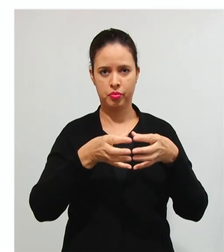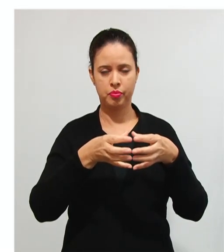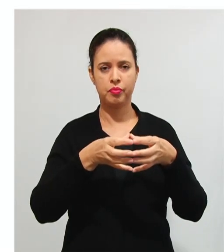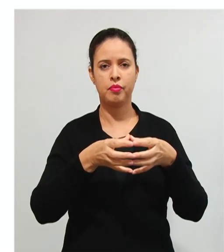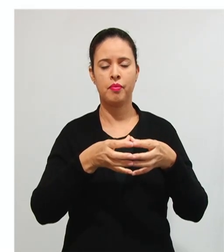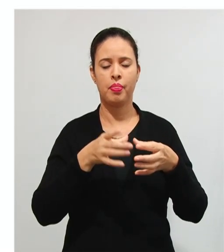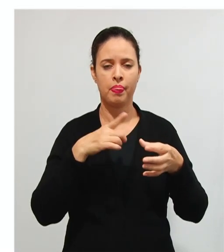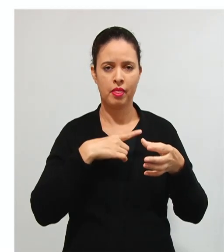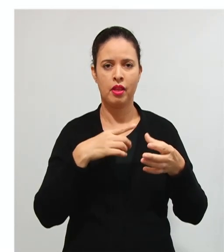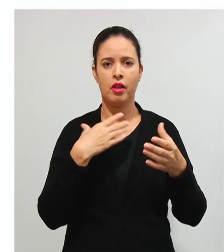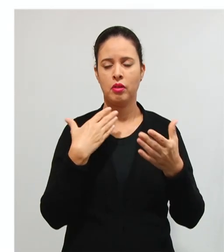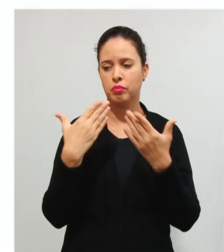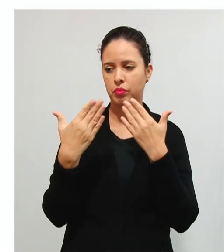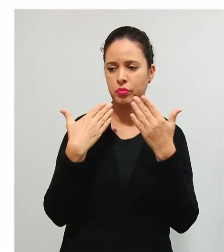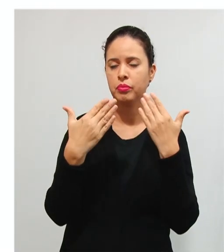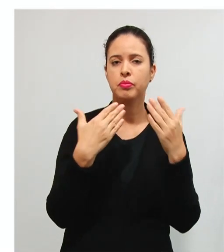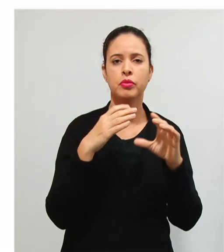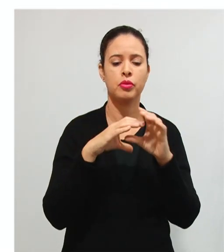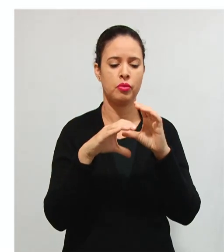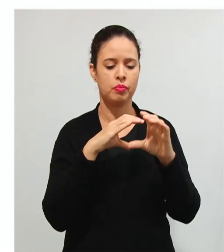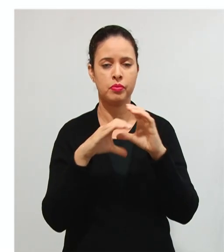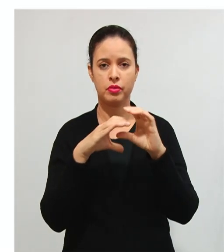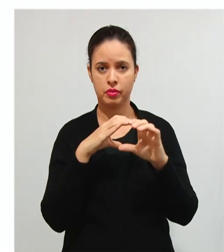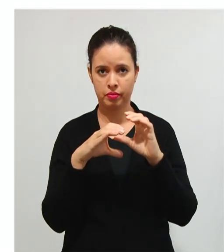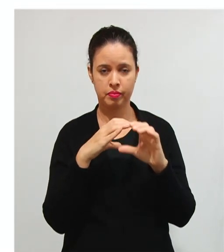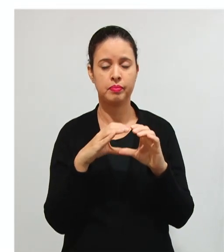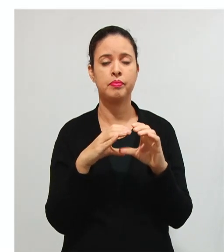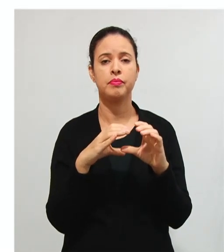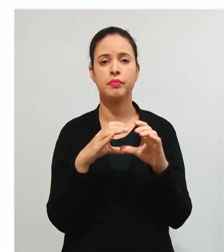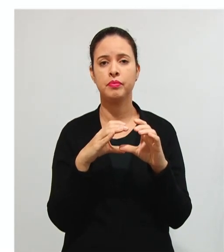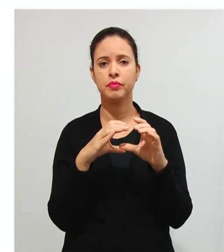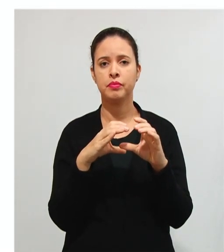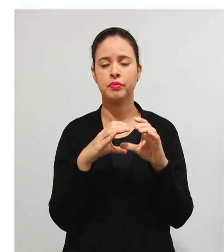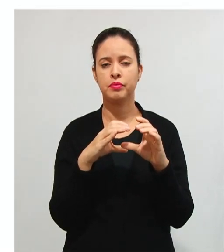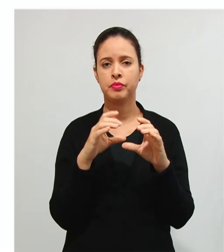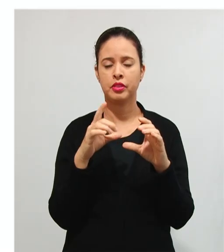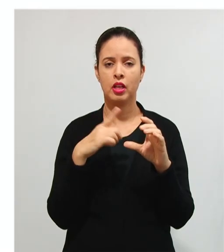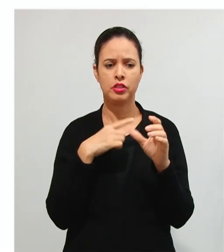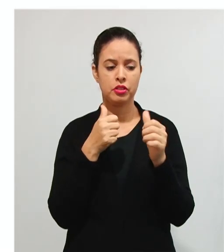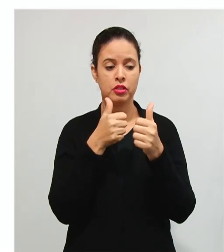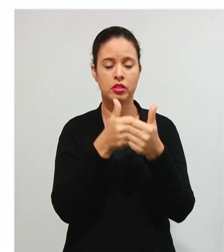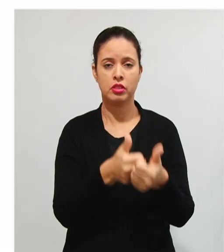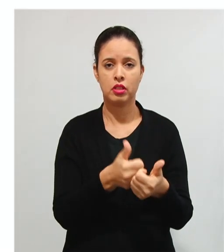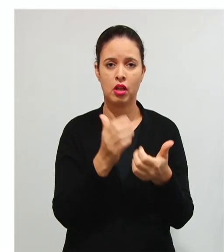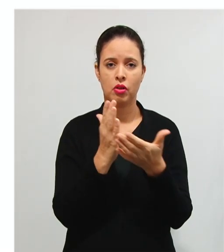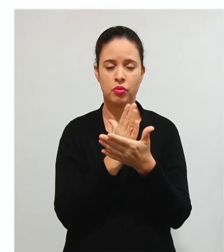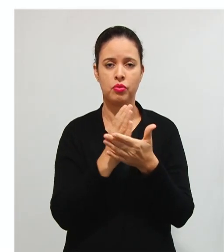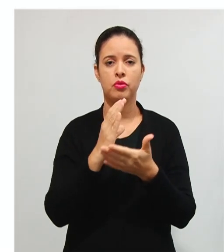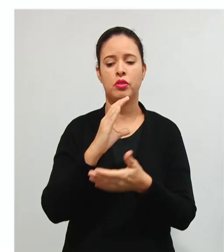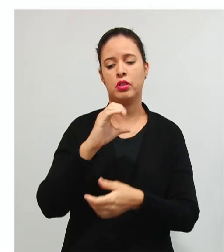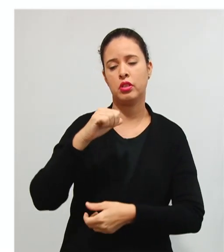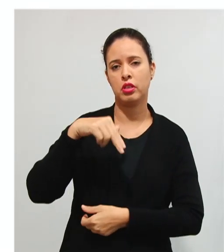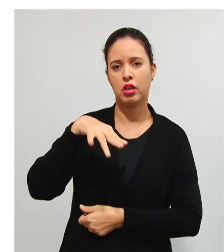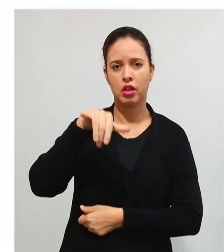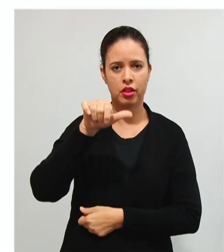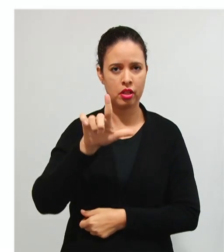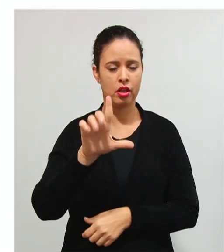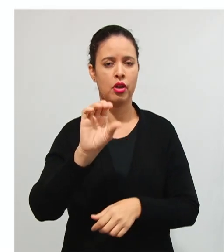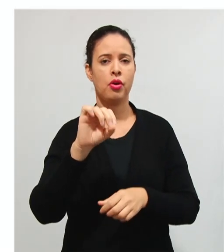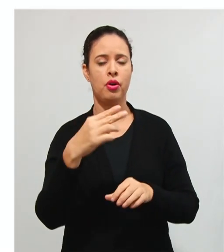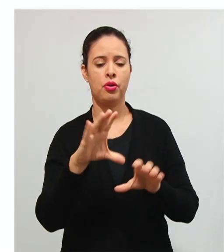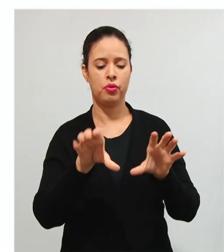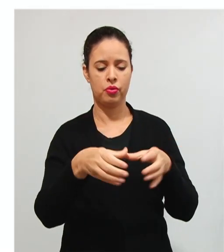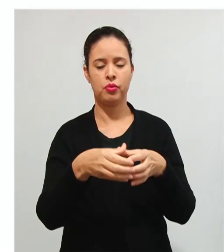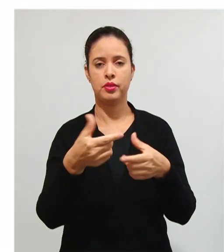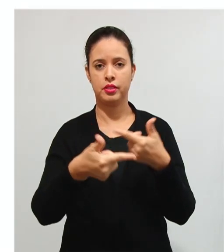canais de comunicação e as pessoas podem se comunicar seguindo determinados canais ou determinados grupos de trabalho